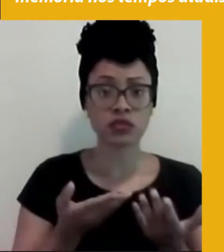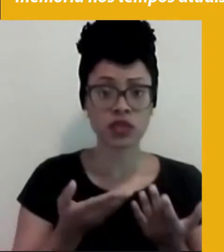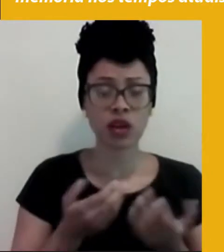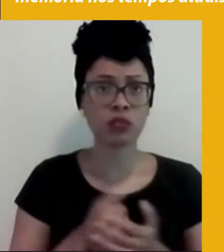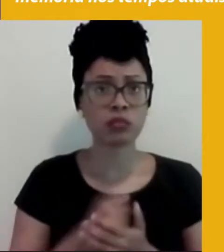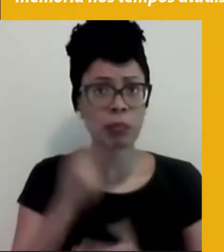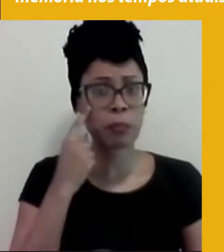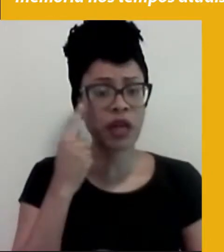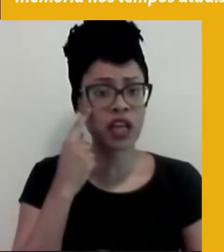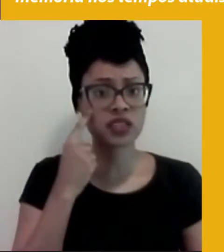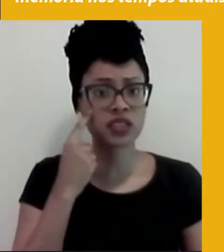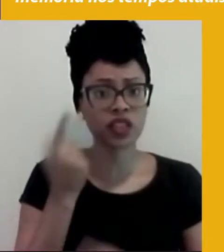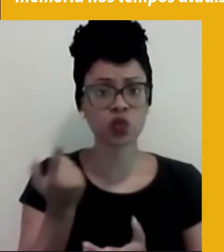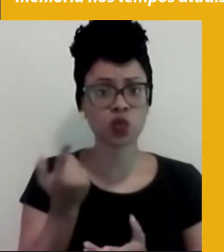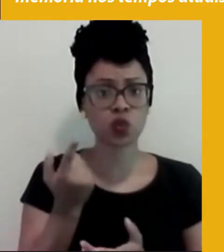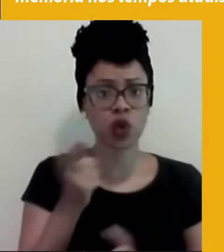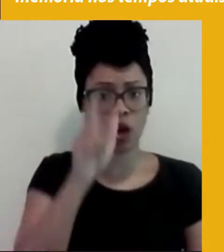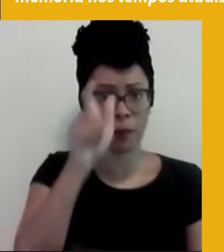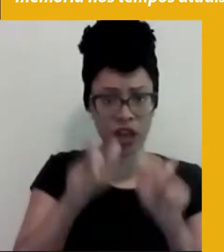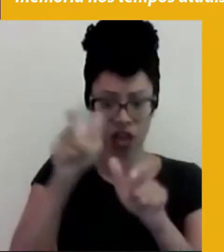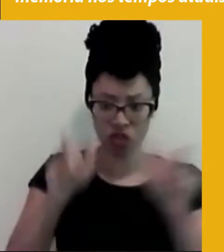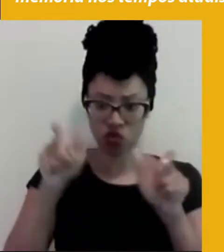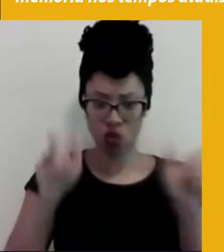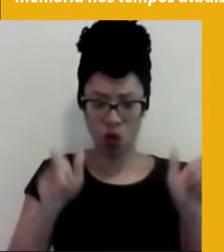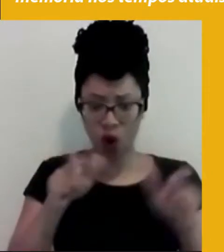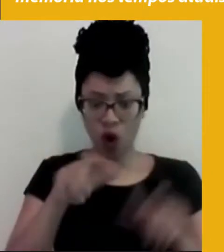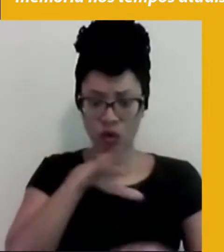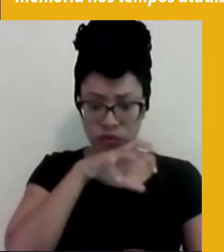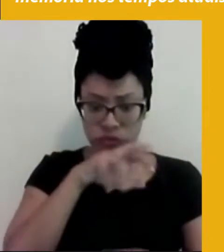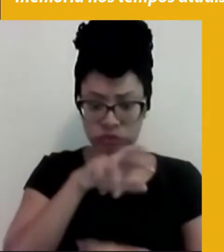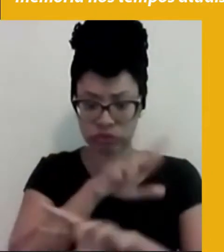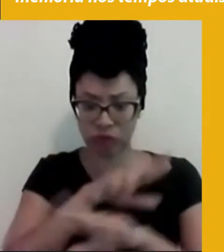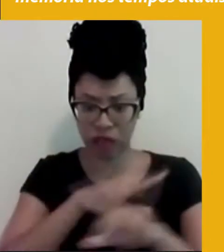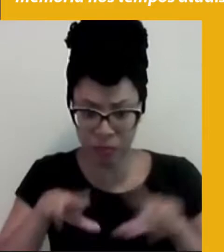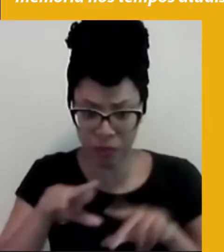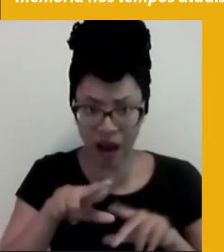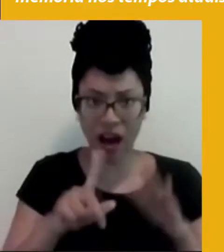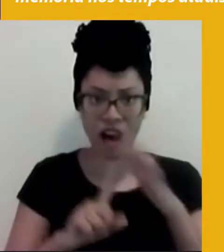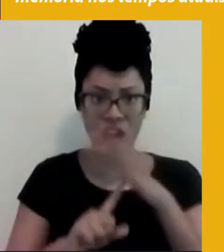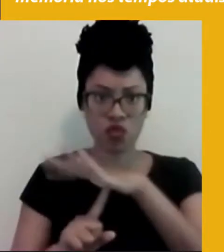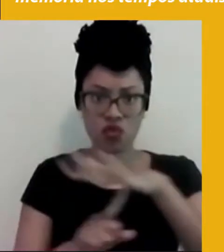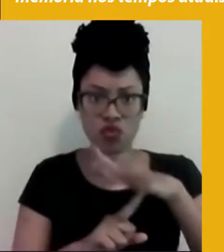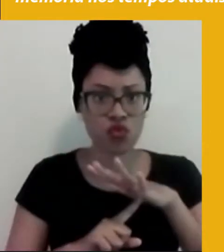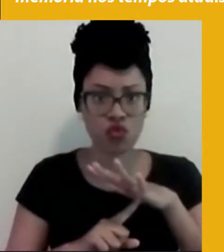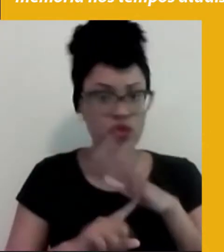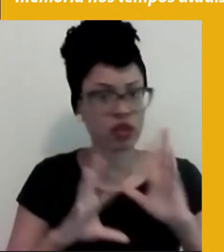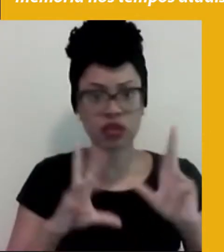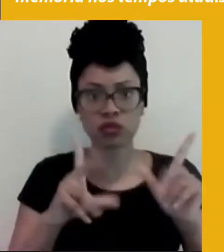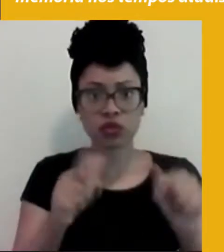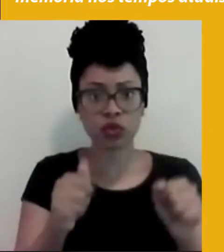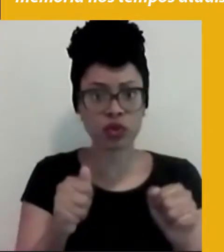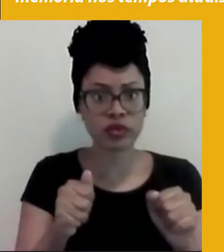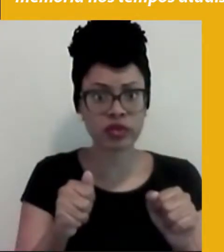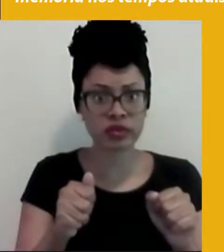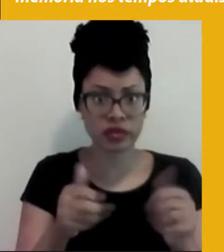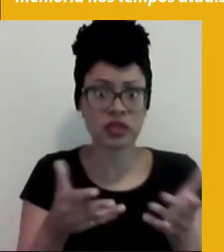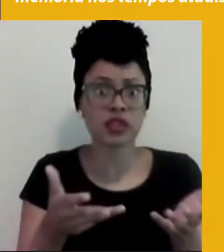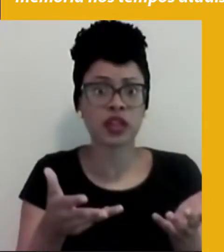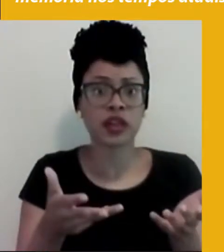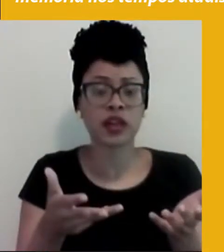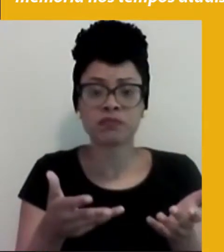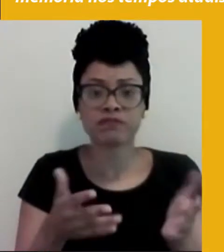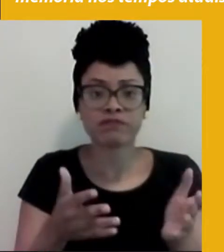no sentido de querer explorar da Terra aquilo que ela nem mesmo pode dar. Né. E